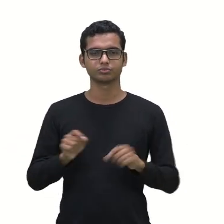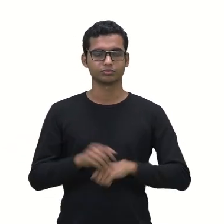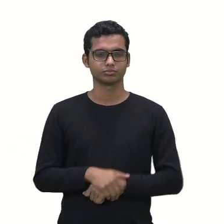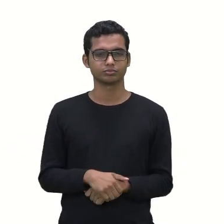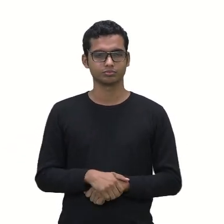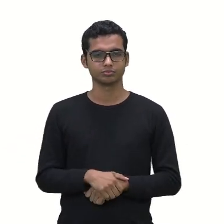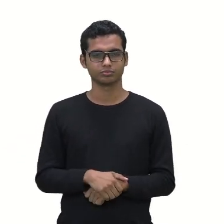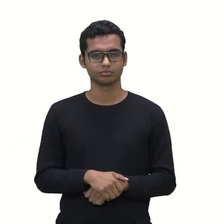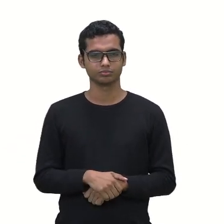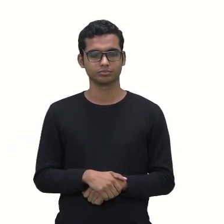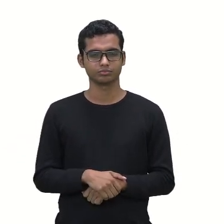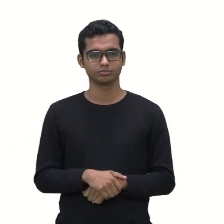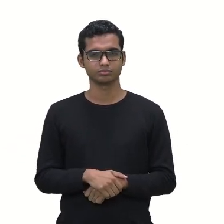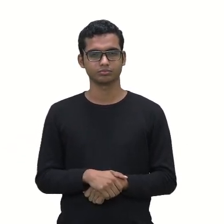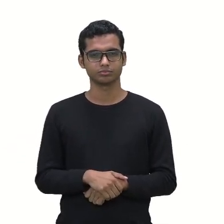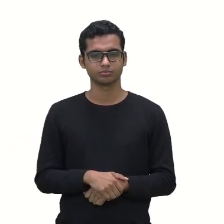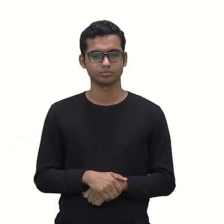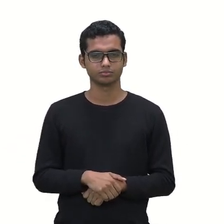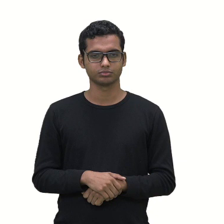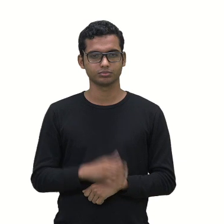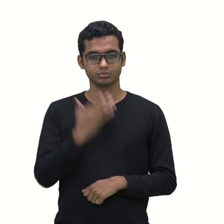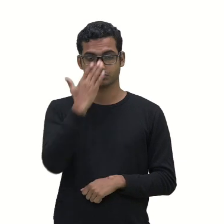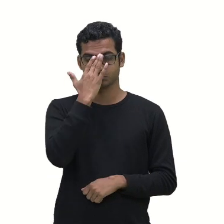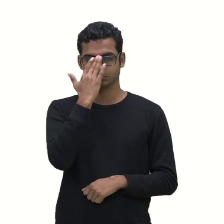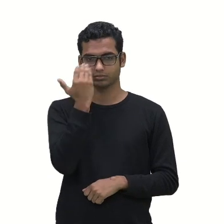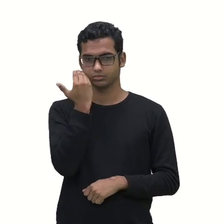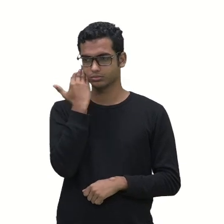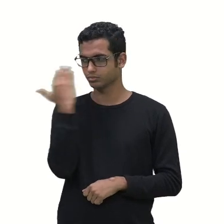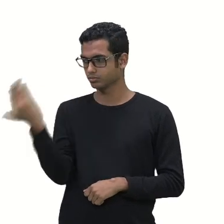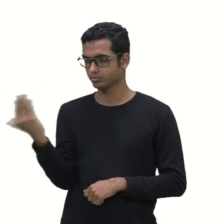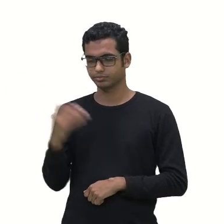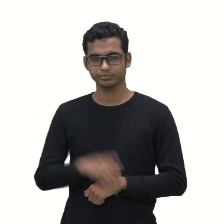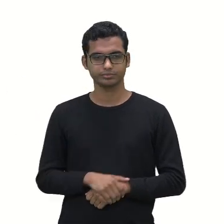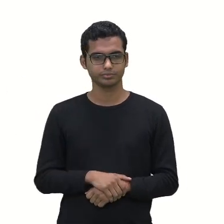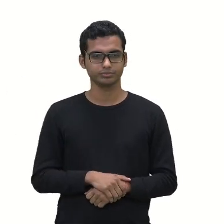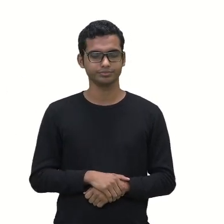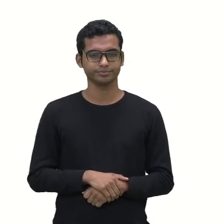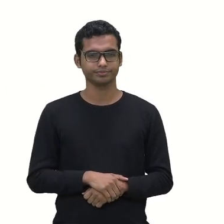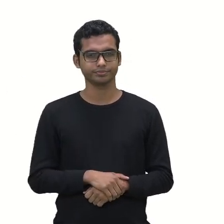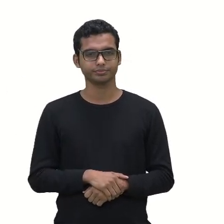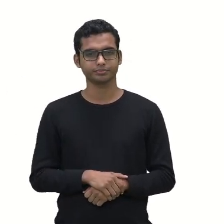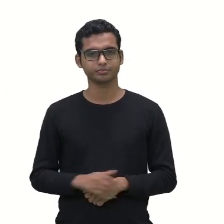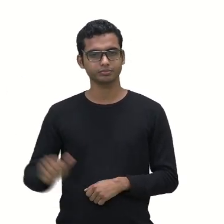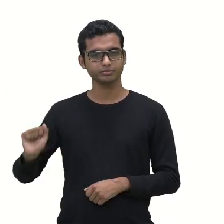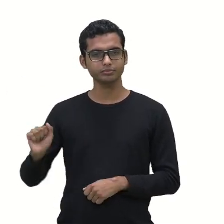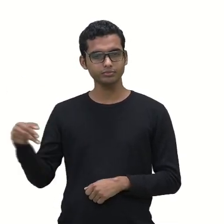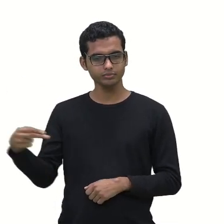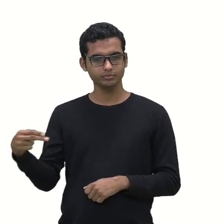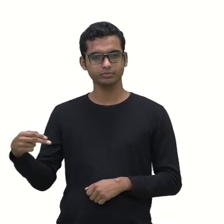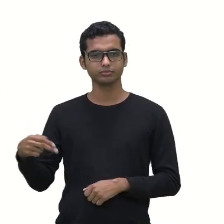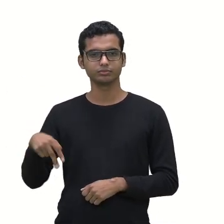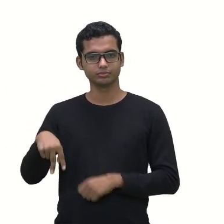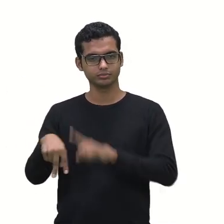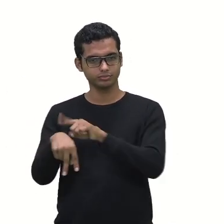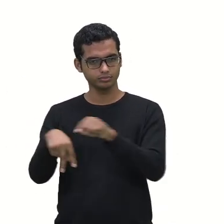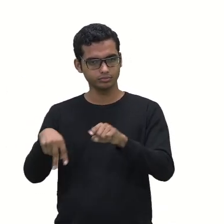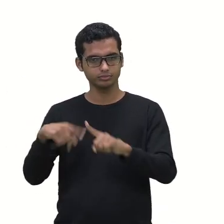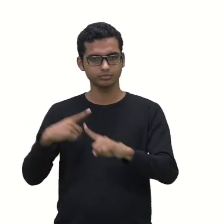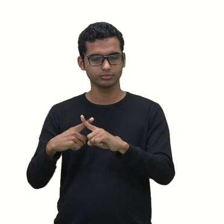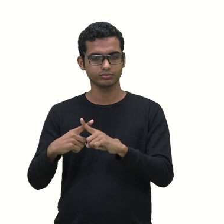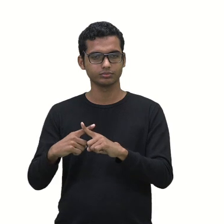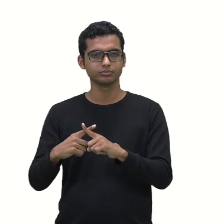π multiplicado com 50 ao quadrado é 50 vezes 50. Então, nós vamos ter aqui,